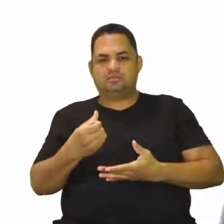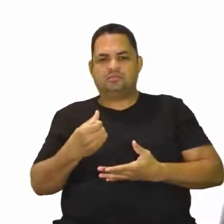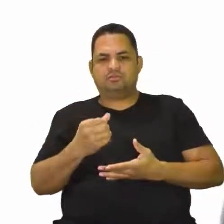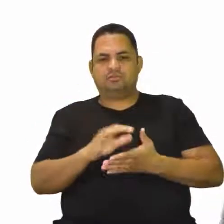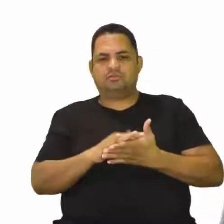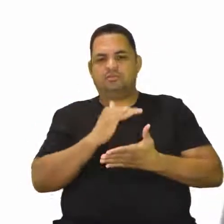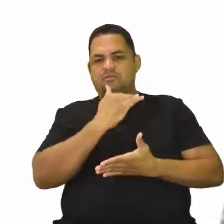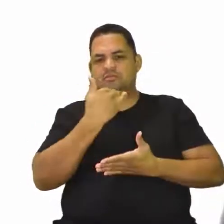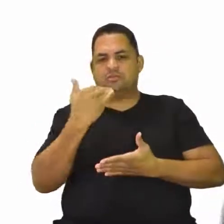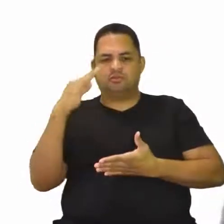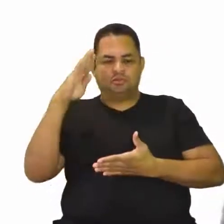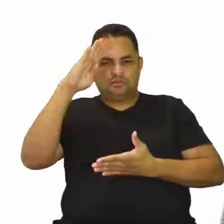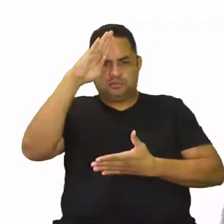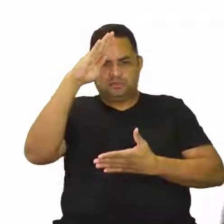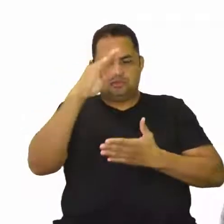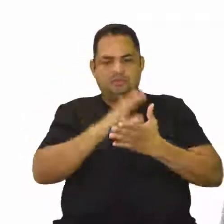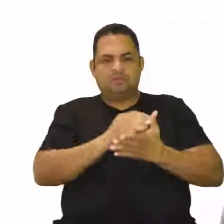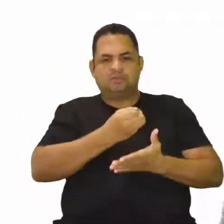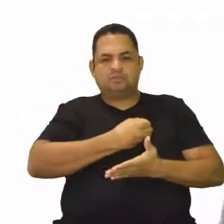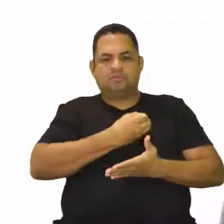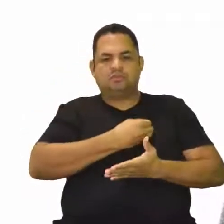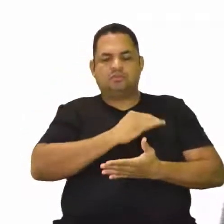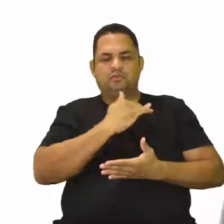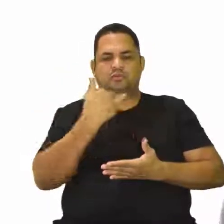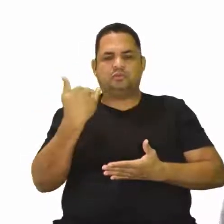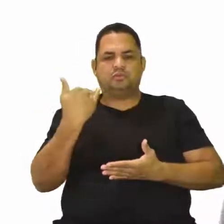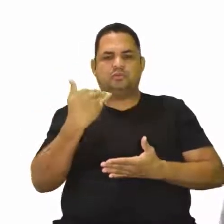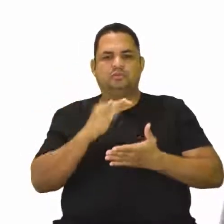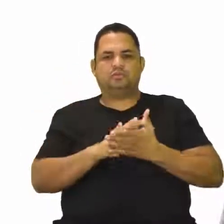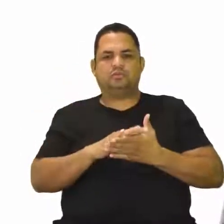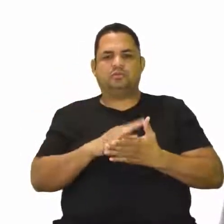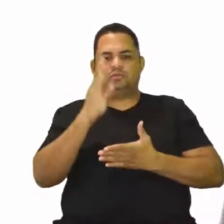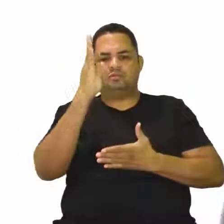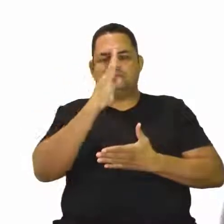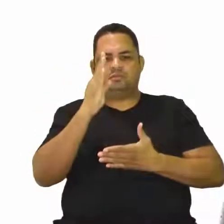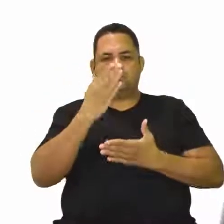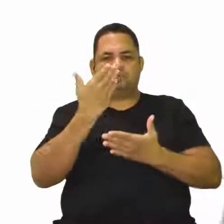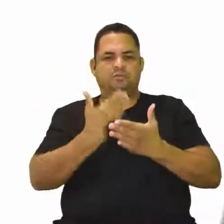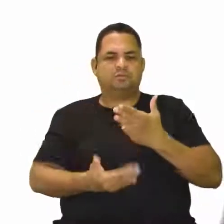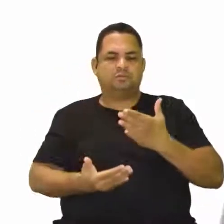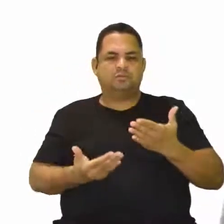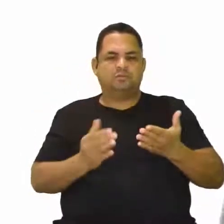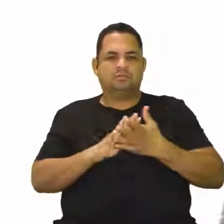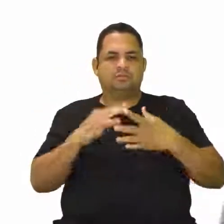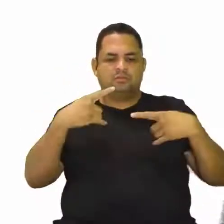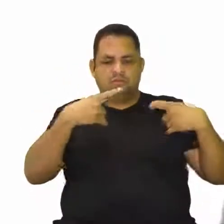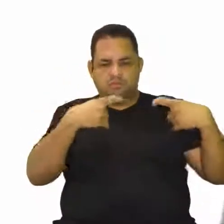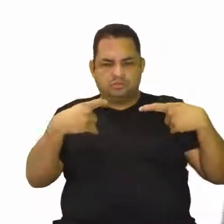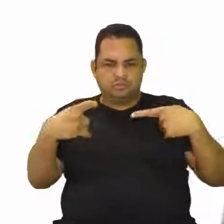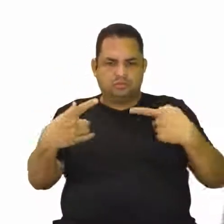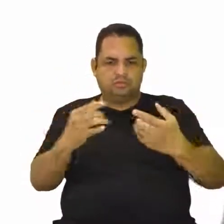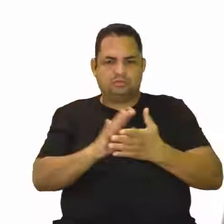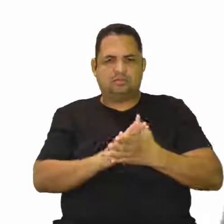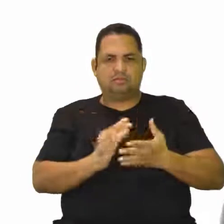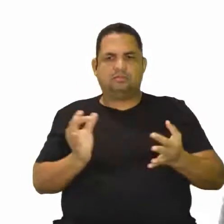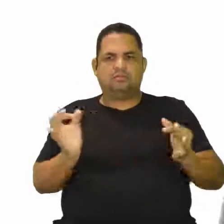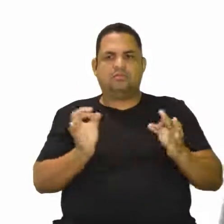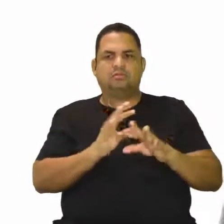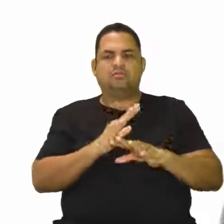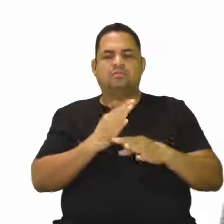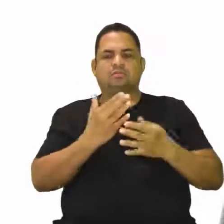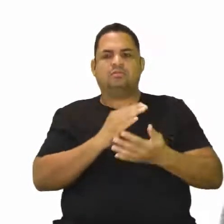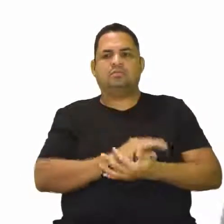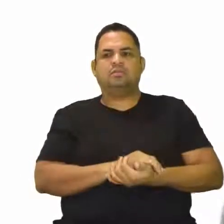446 no total é o número de mortos que o Brasil terá po nesse conflito show